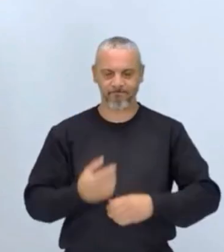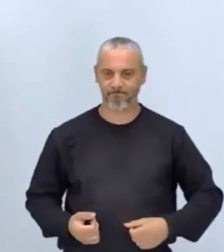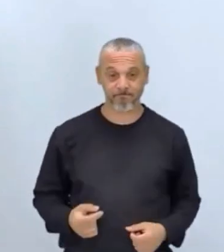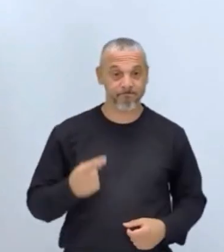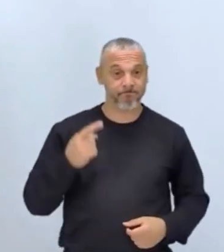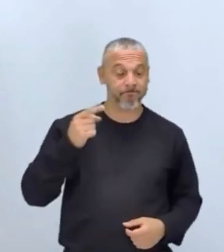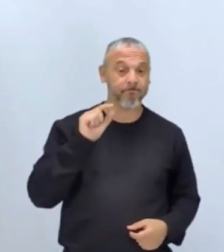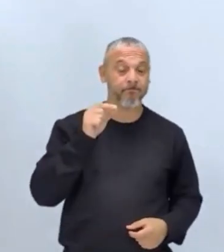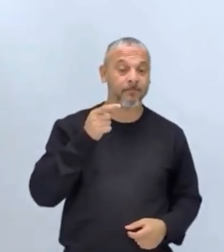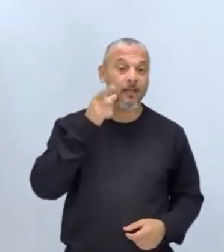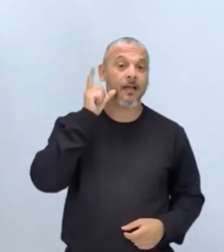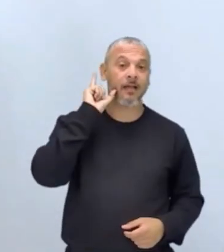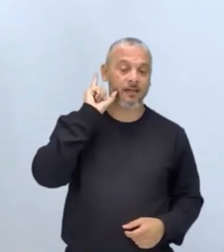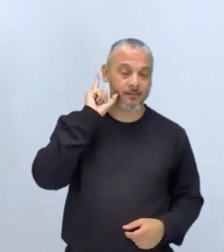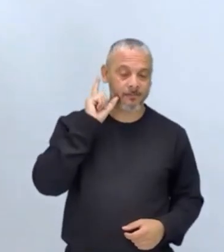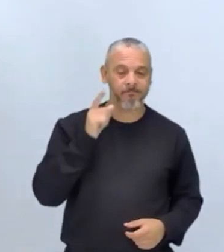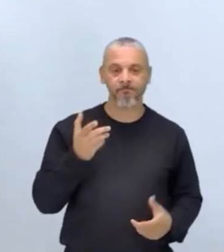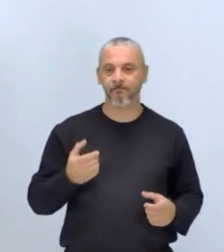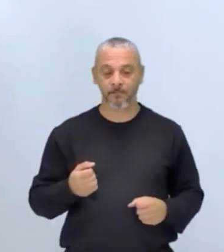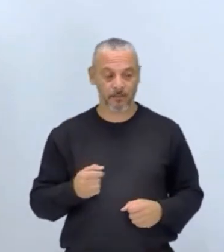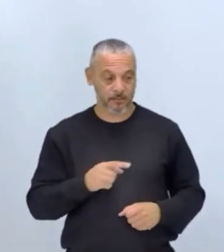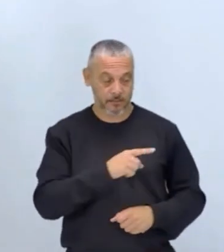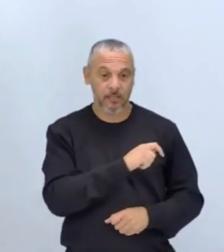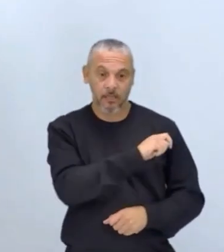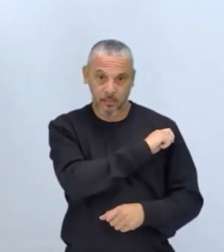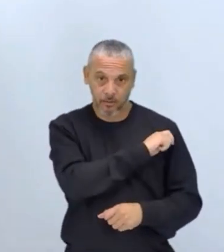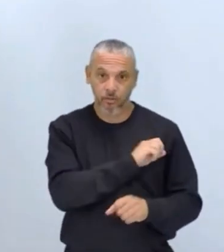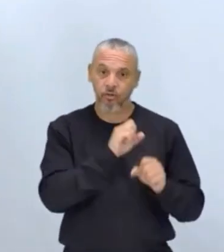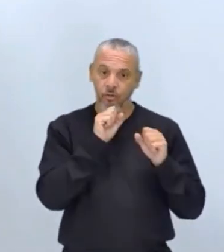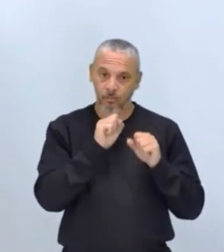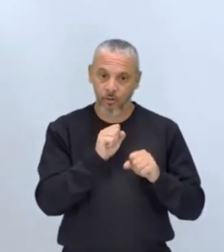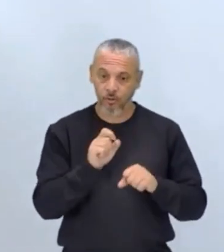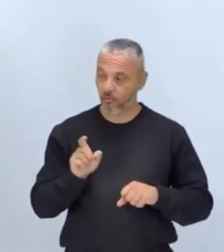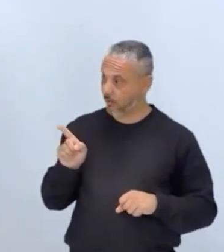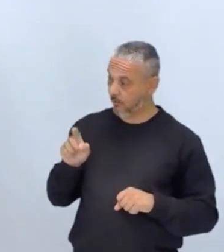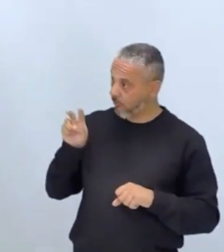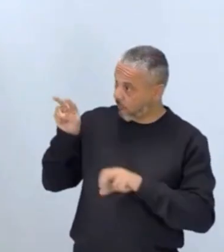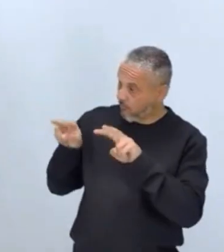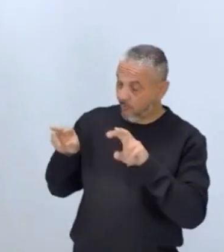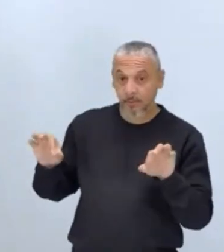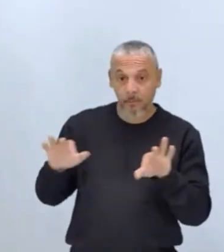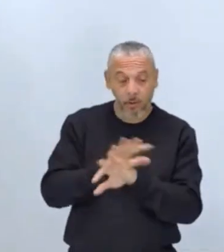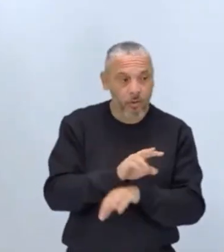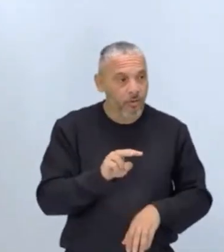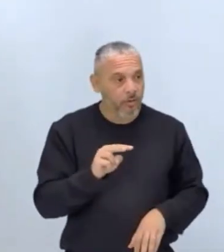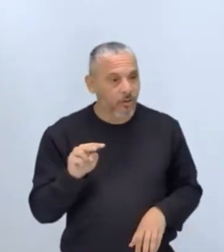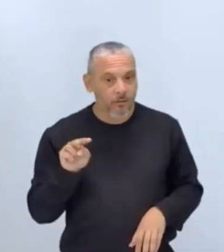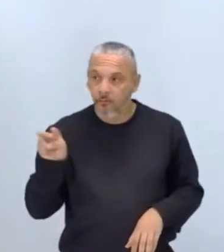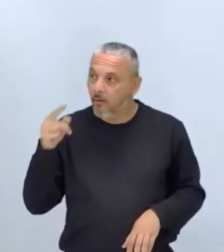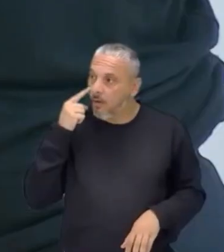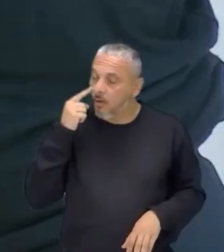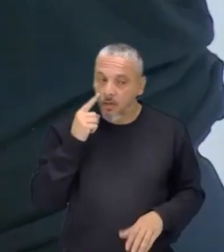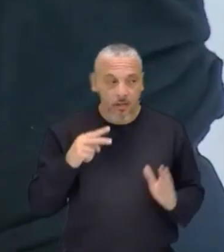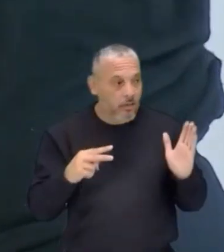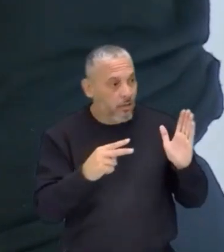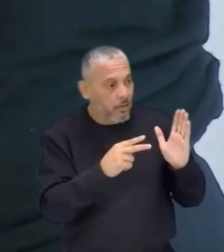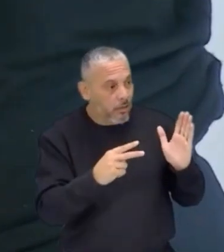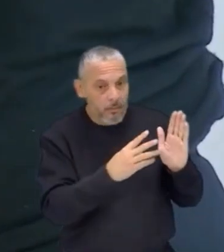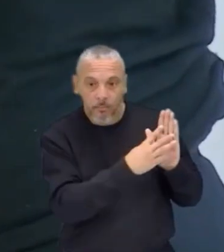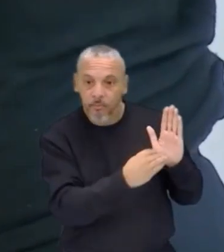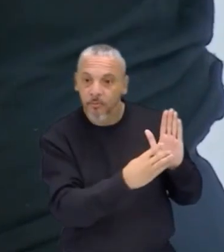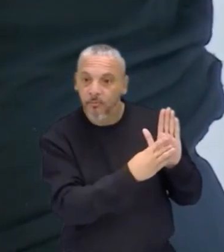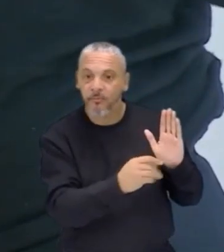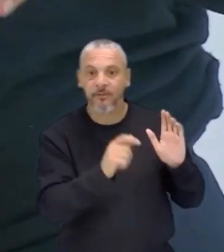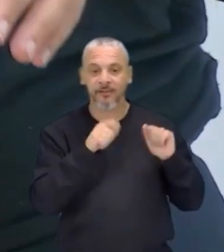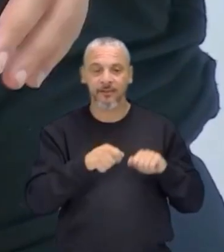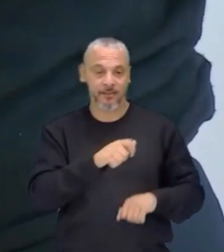autômato. Primeiro, antes de tudo, se caso eles tiverem acesso ao autômato construído, que é um pouco melhor eles verem pessoalmente como que tá, peça